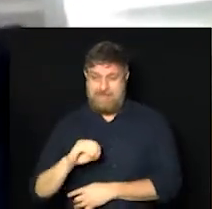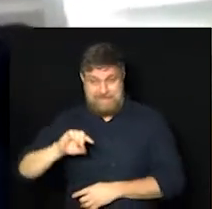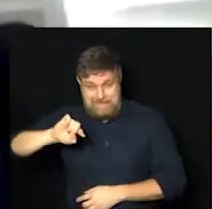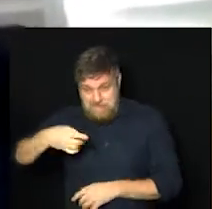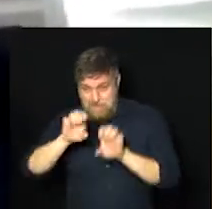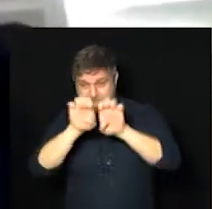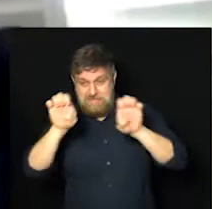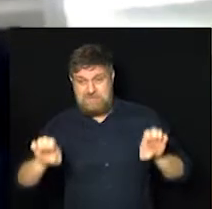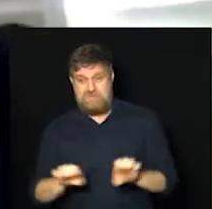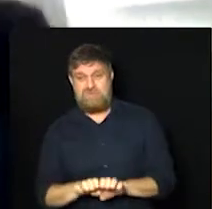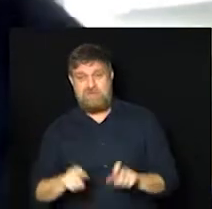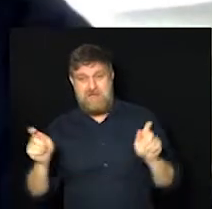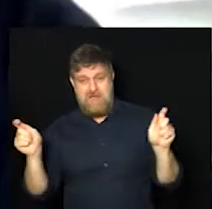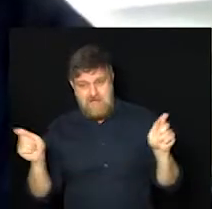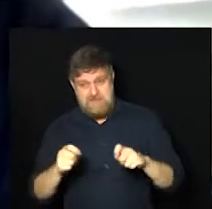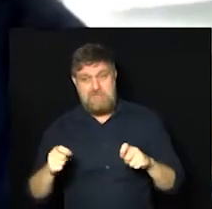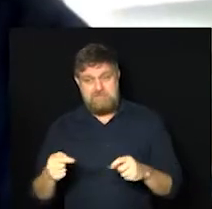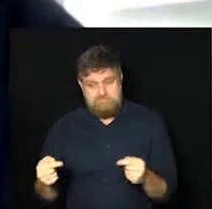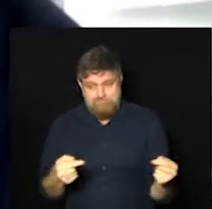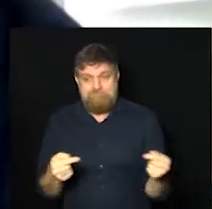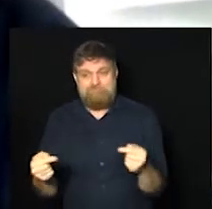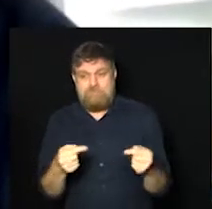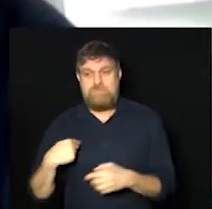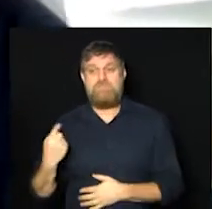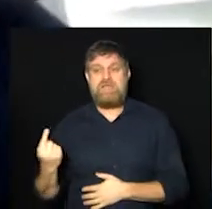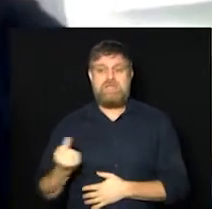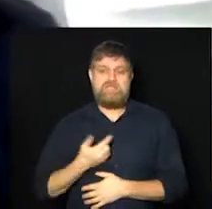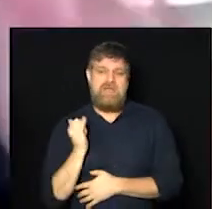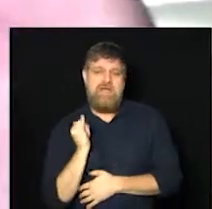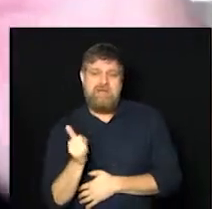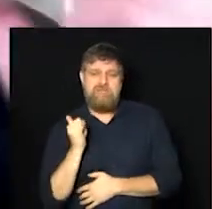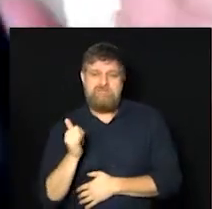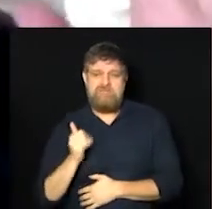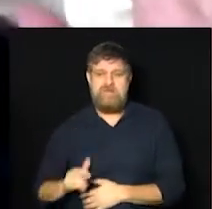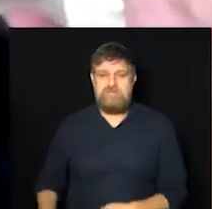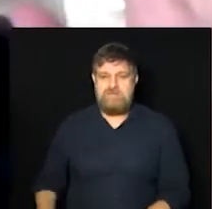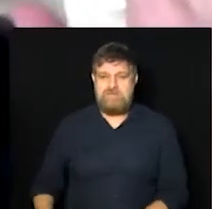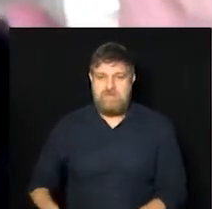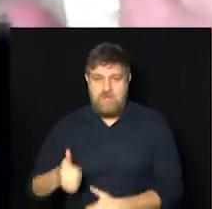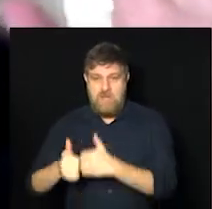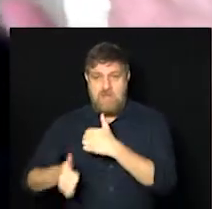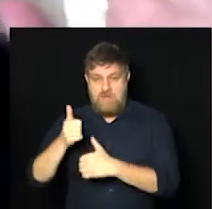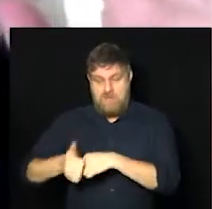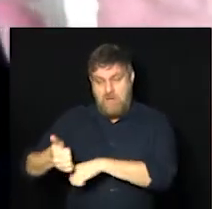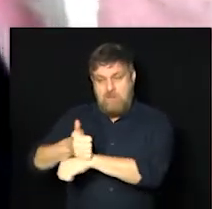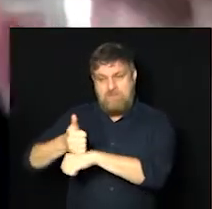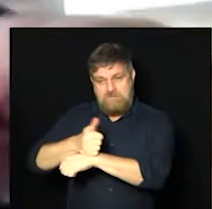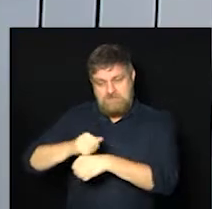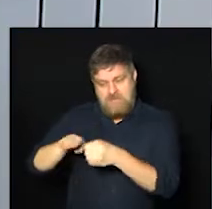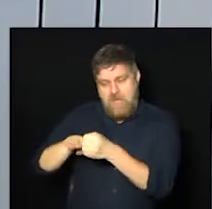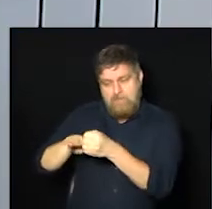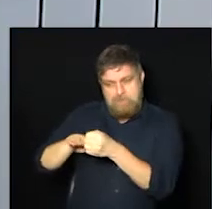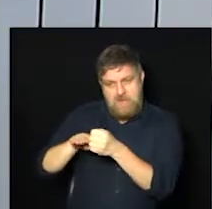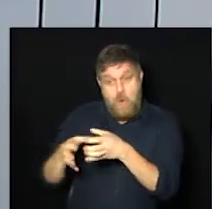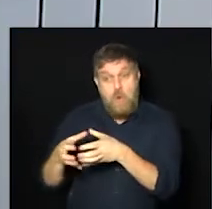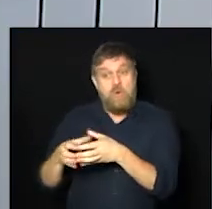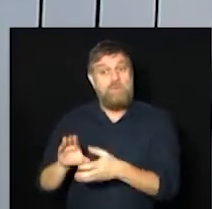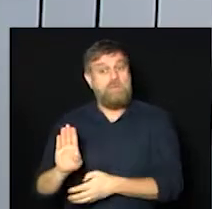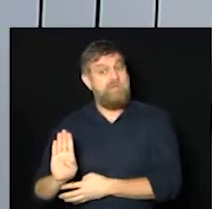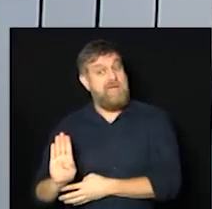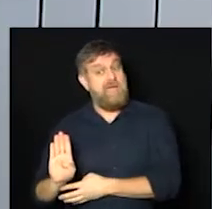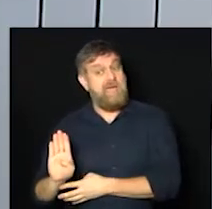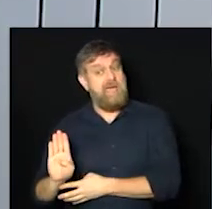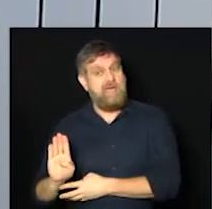estrutura, realmente vai brigar. Isso nós estamos falando de jogador mediano no futebol, hein, Gabriel? Exato, Série B, nós, né?